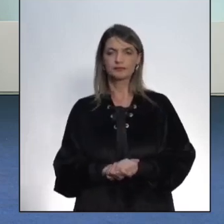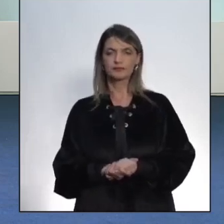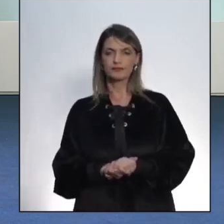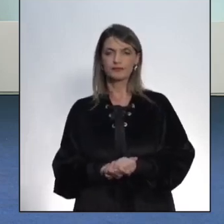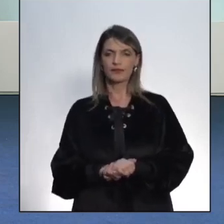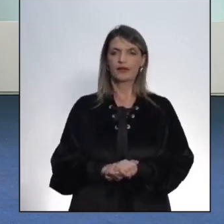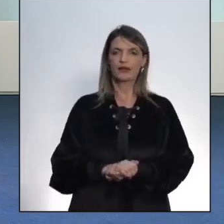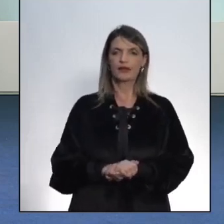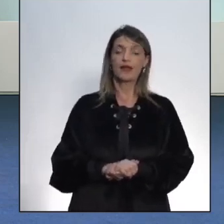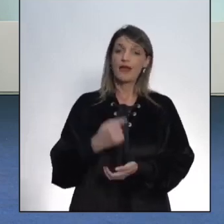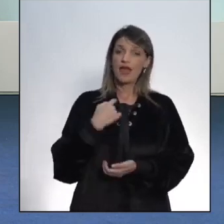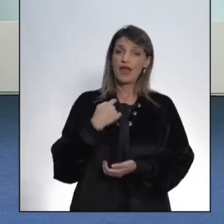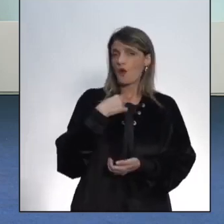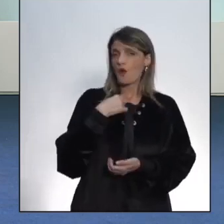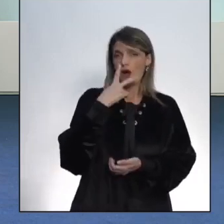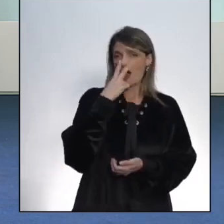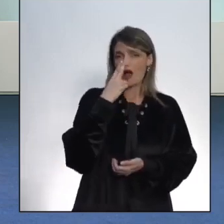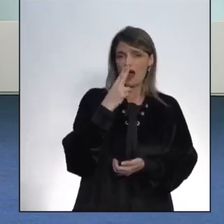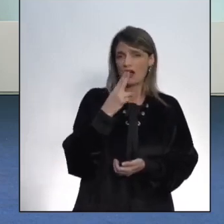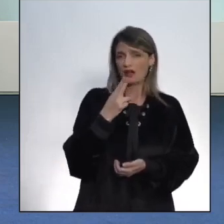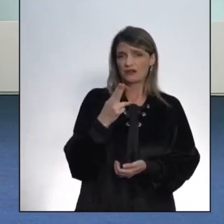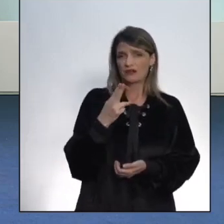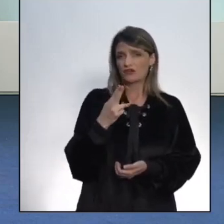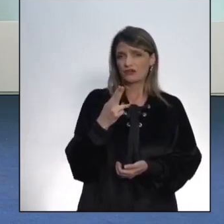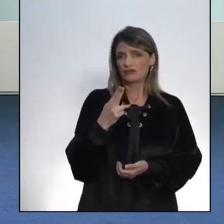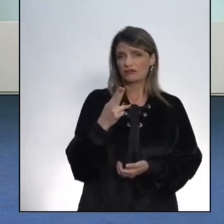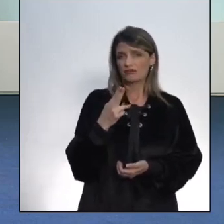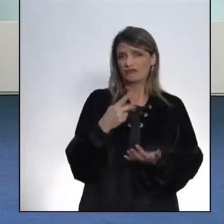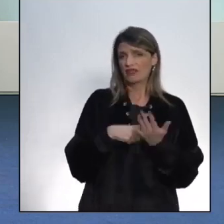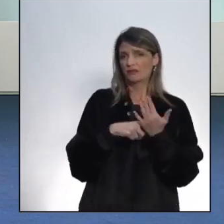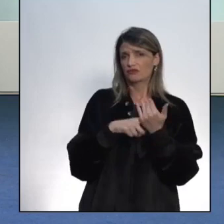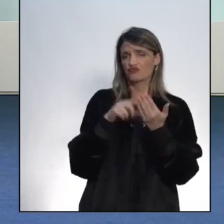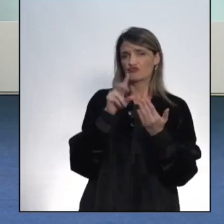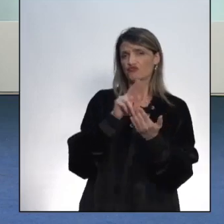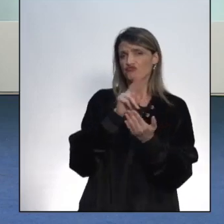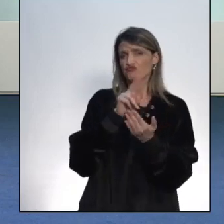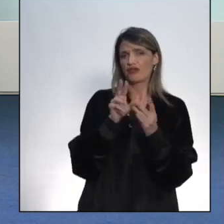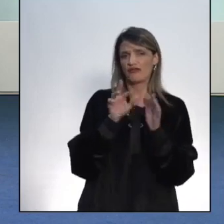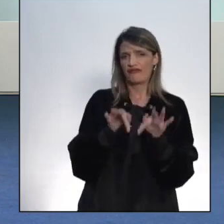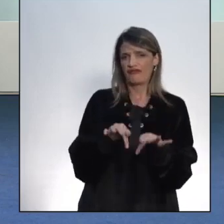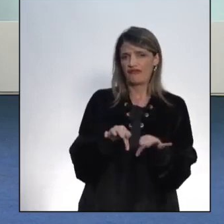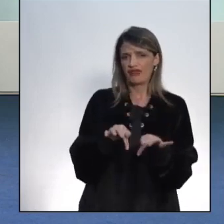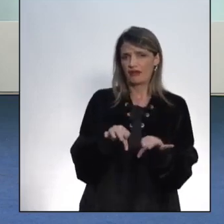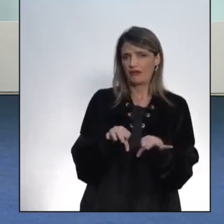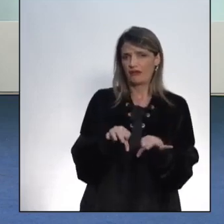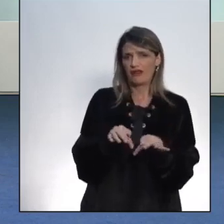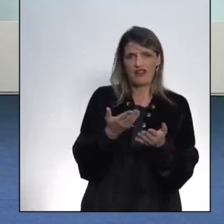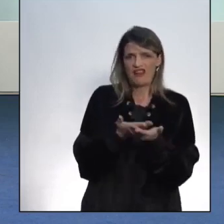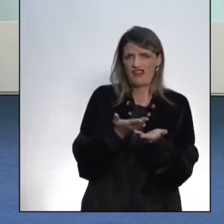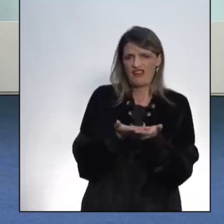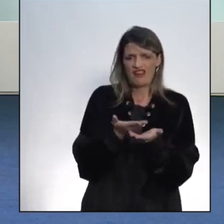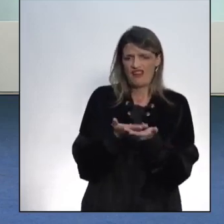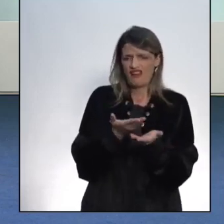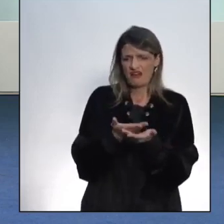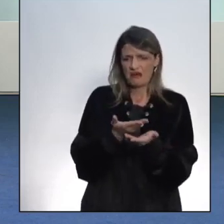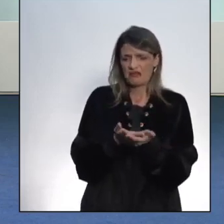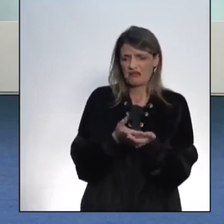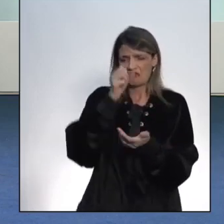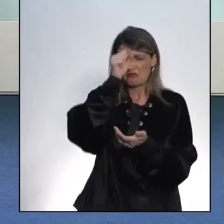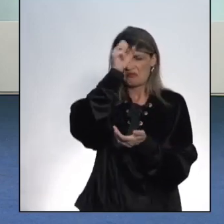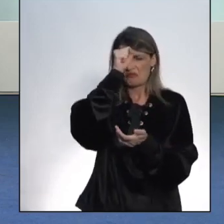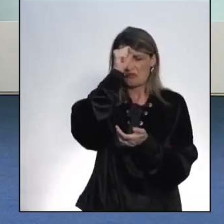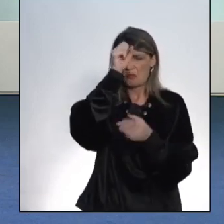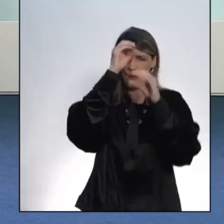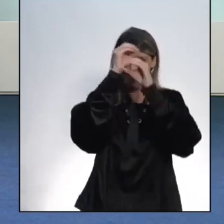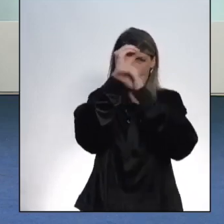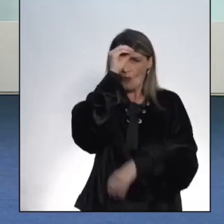eu, pessoalmente, acho muito errado usar a tecnologia como fim, uma aula para o aluno jogar e não aprender nada, como eu já vi muitas. Acho